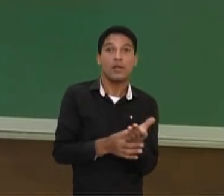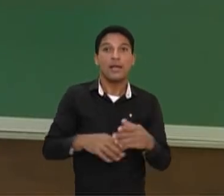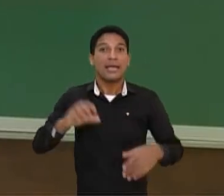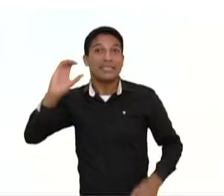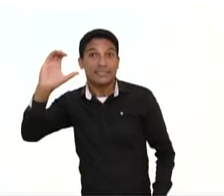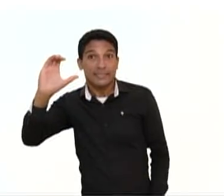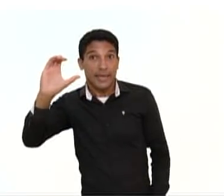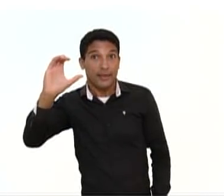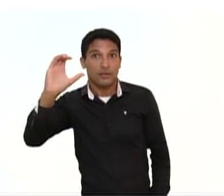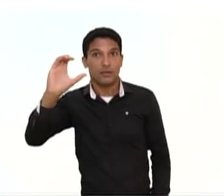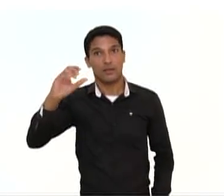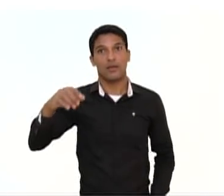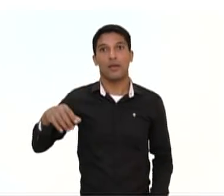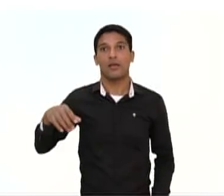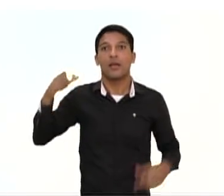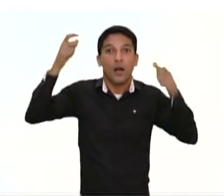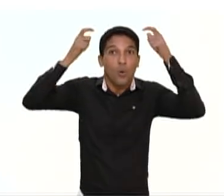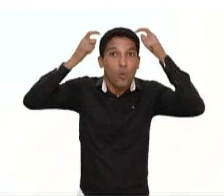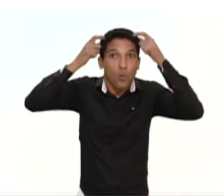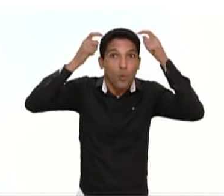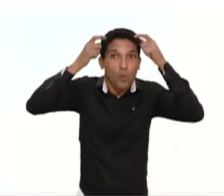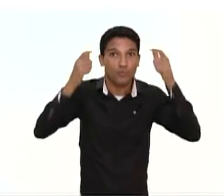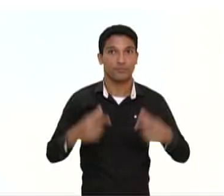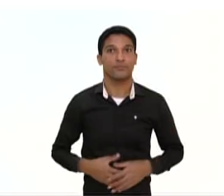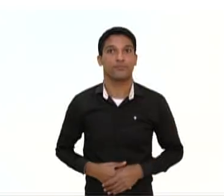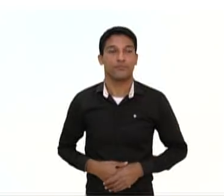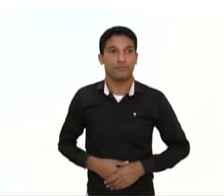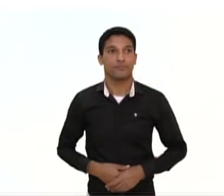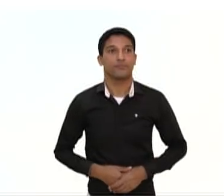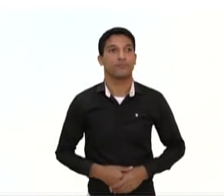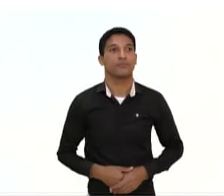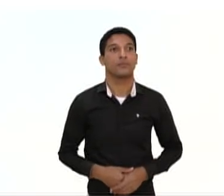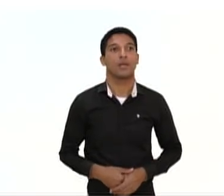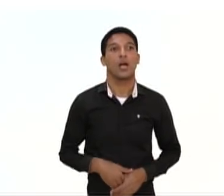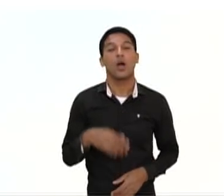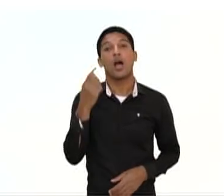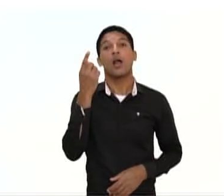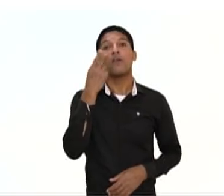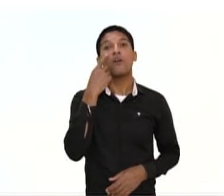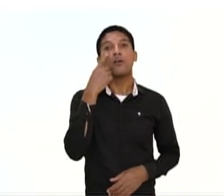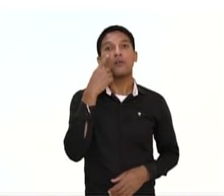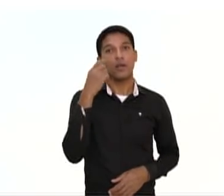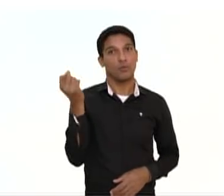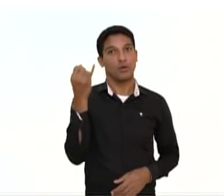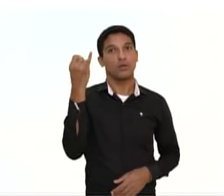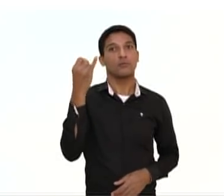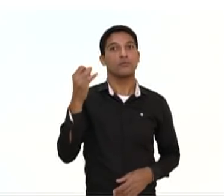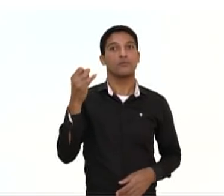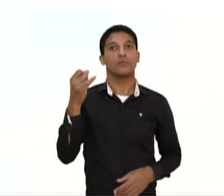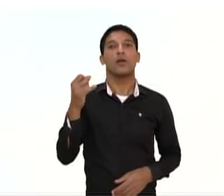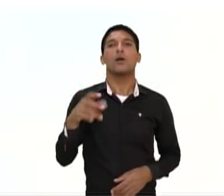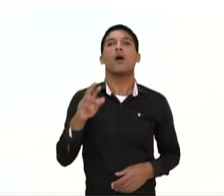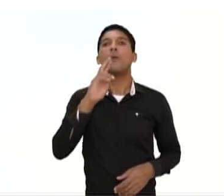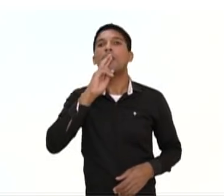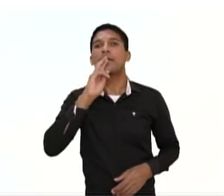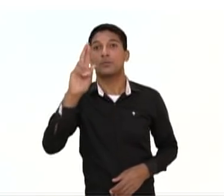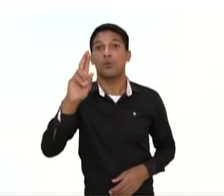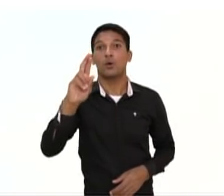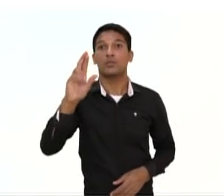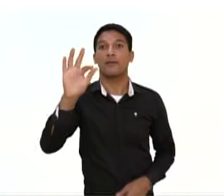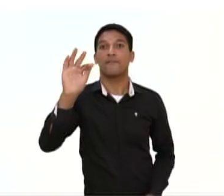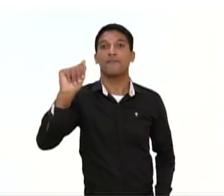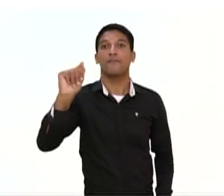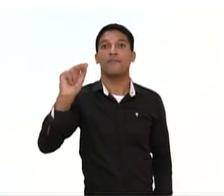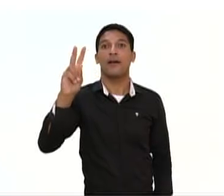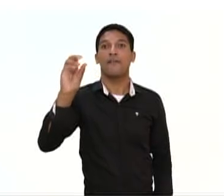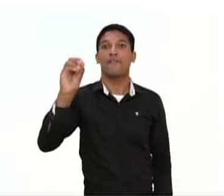bem. Antes de responder a pergunta, vamos fazer ainda algumas considerações importantes. Quais são os resultados favoráveis? Então,